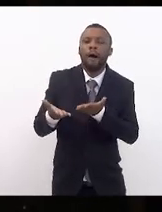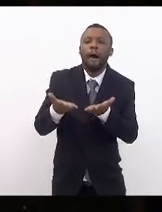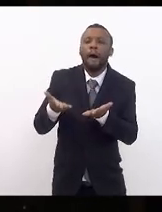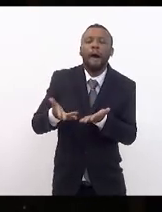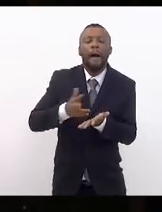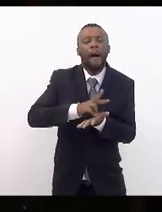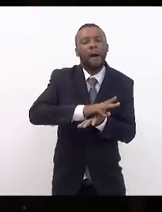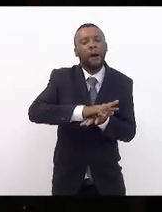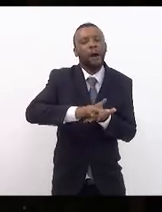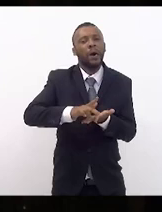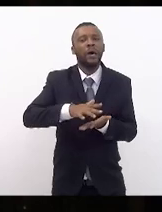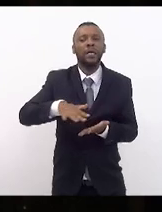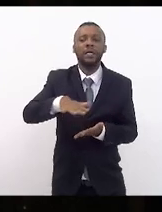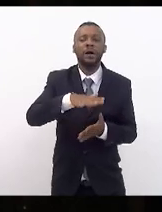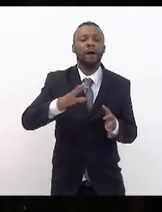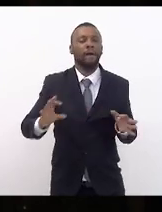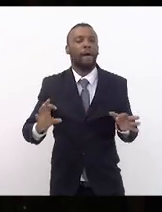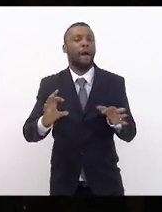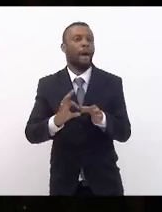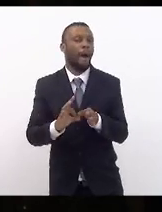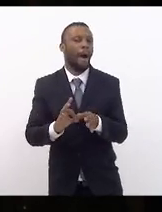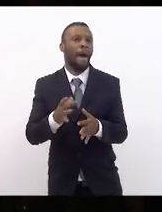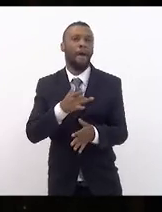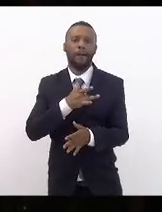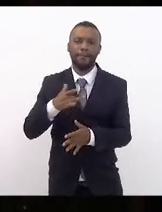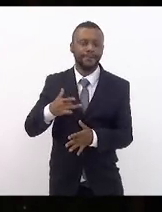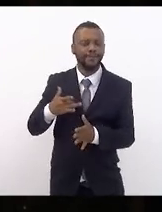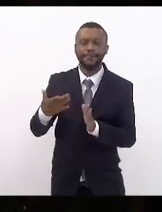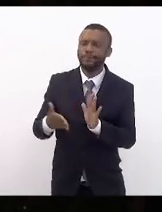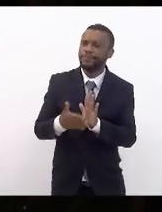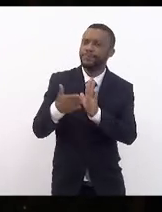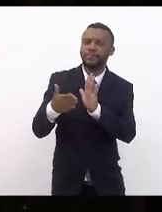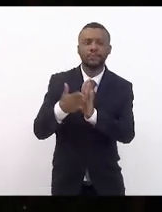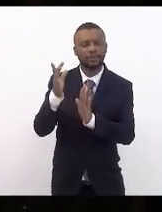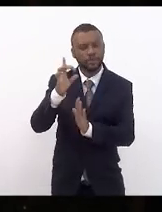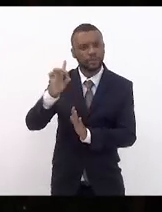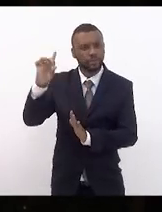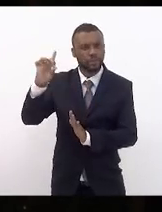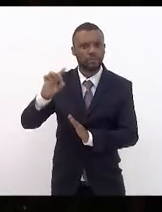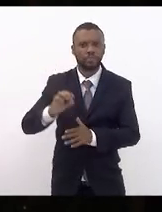áreas relativas à saúde. Louvado seja Deus por isso.